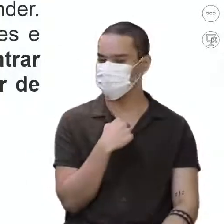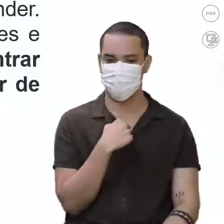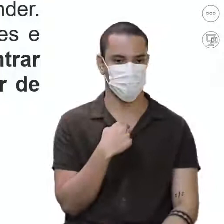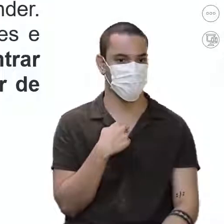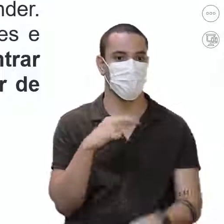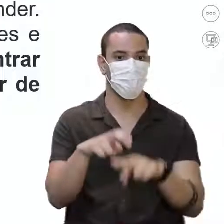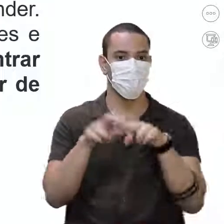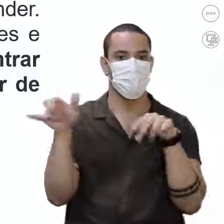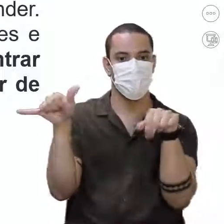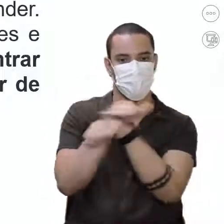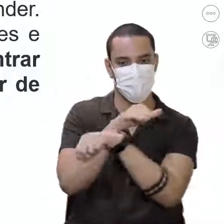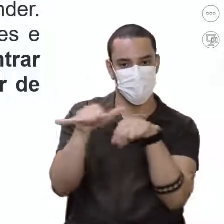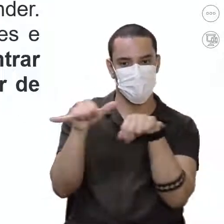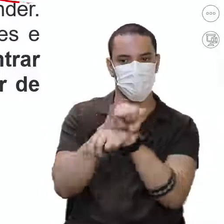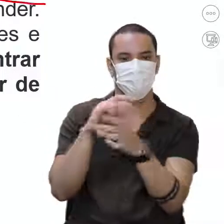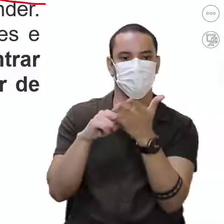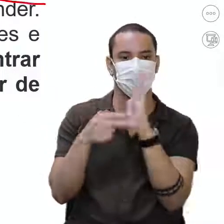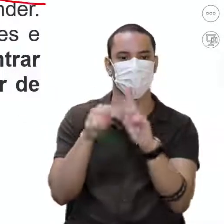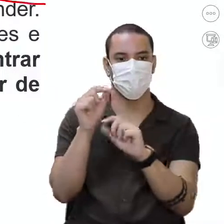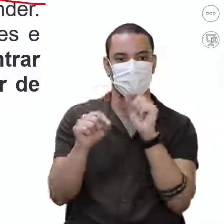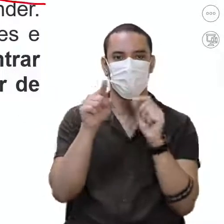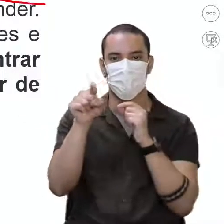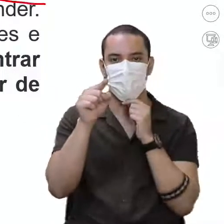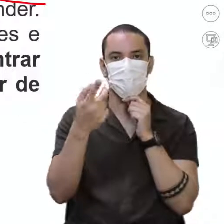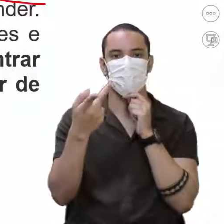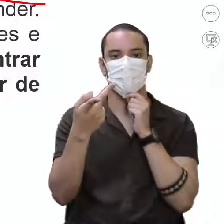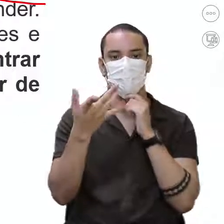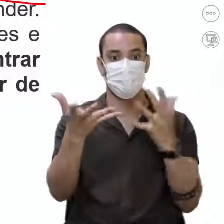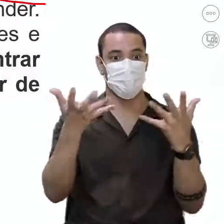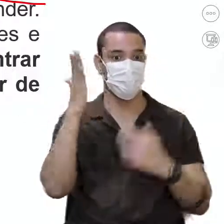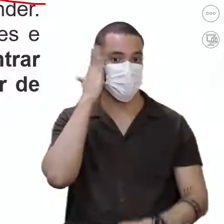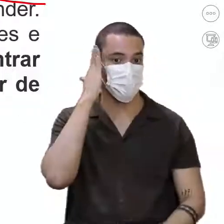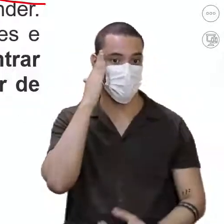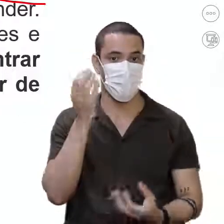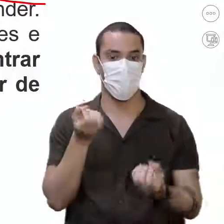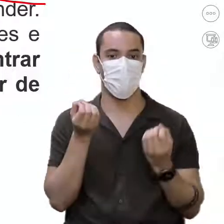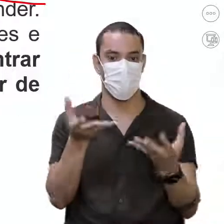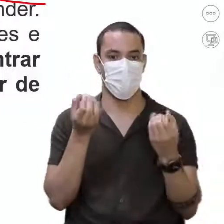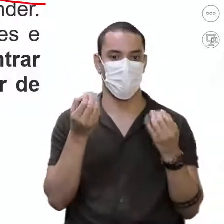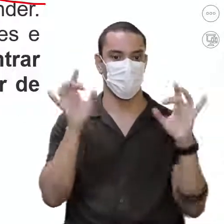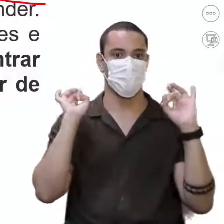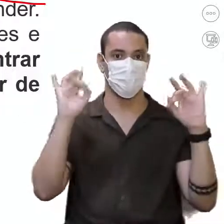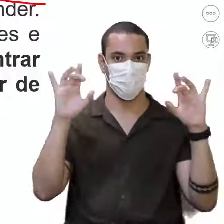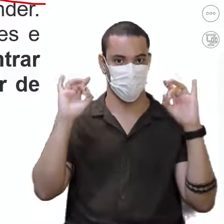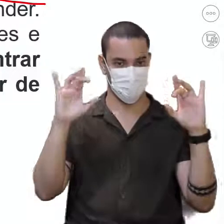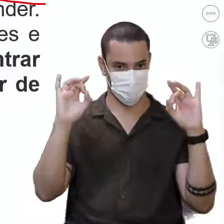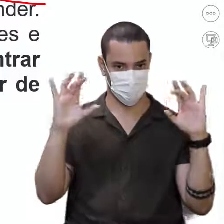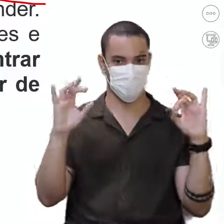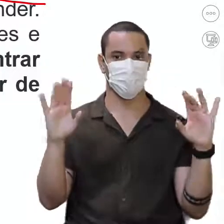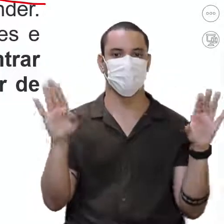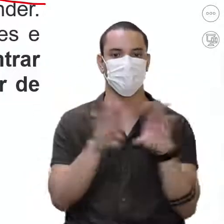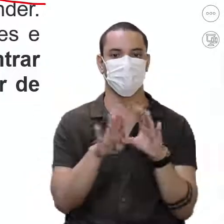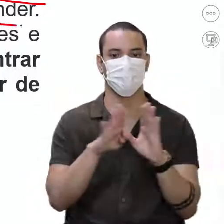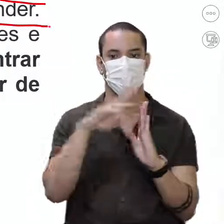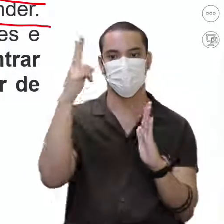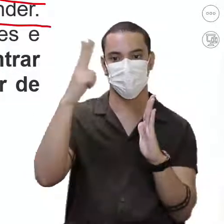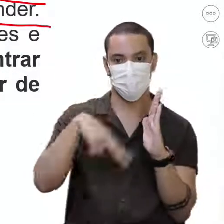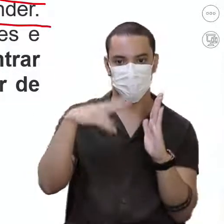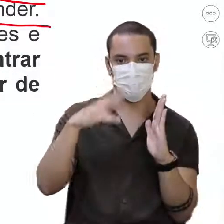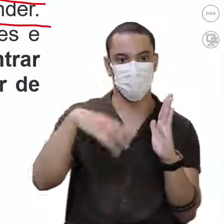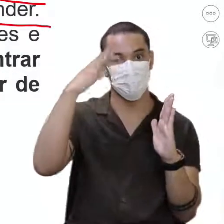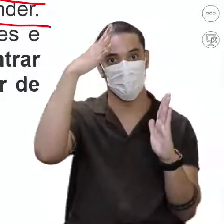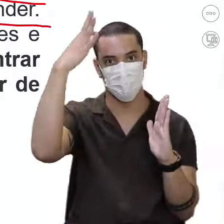Esta técnica é útil quando você está procurando uma informação específica, certo? Em vez de ler